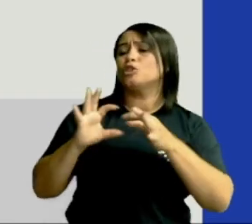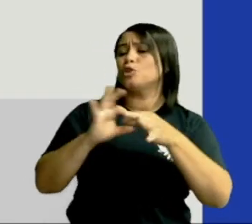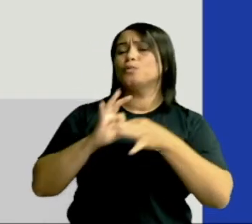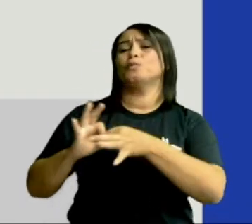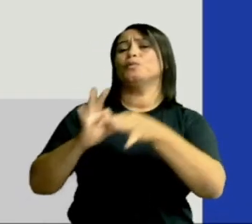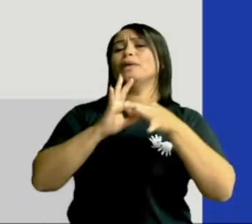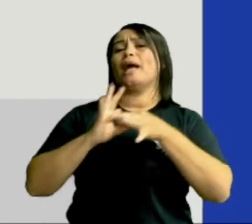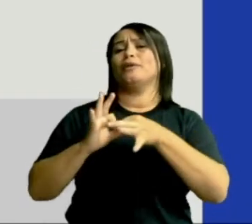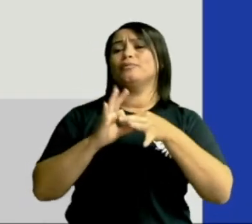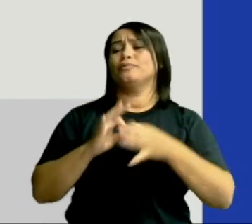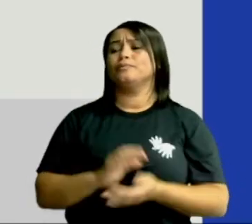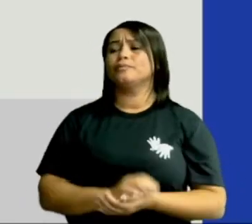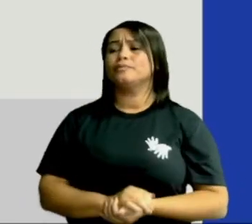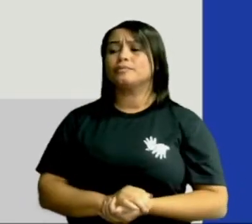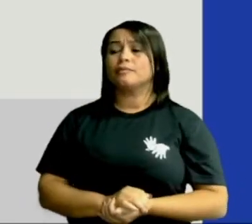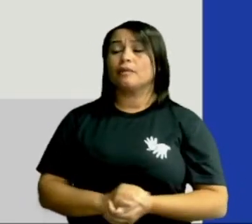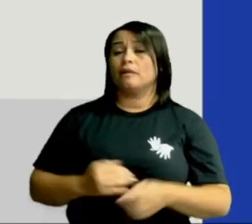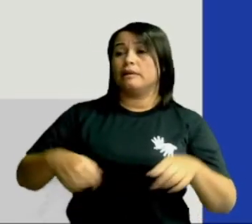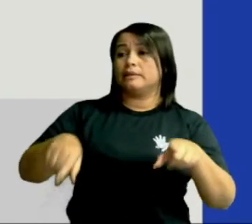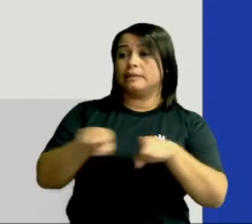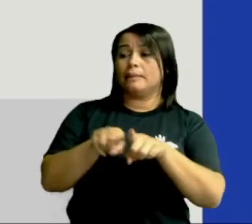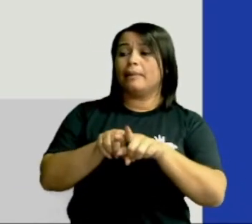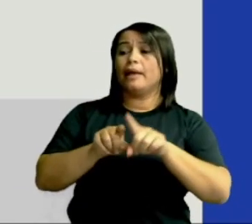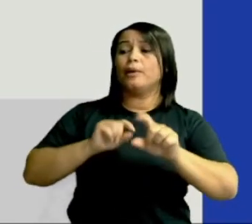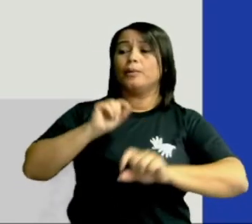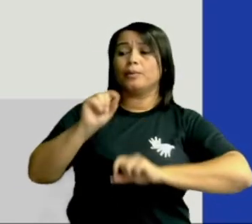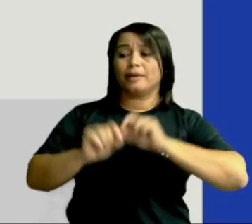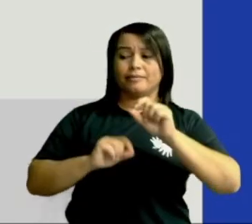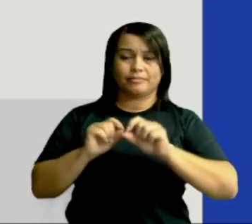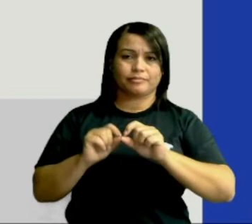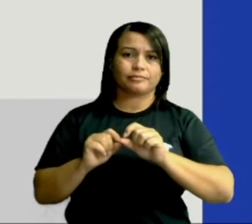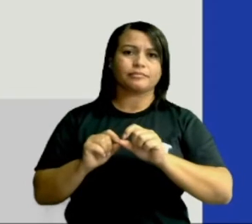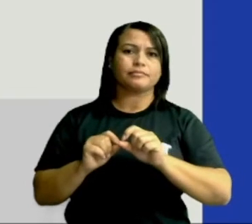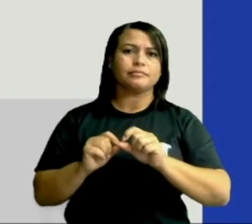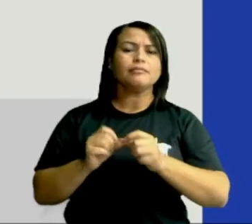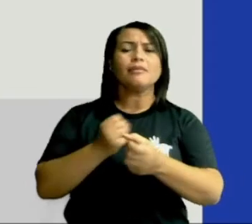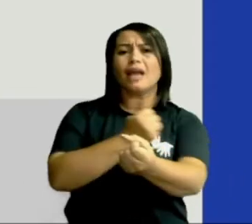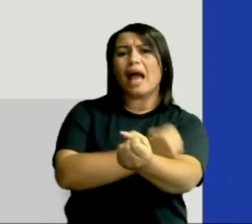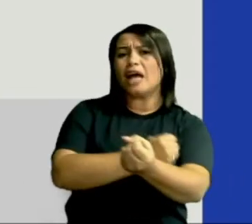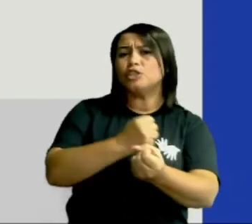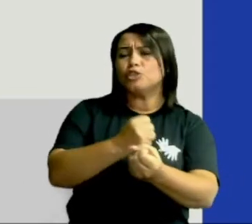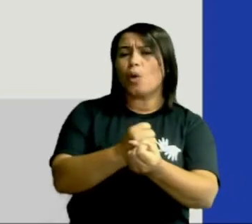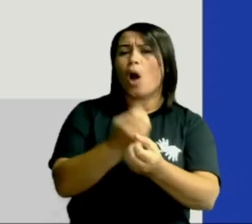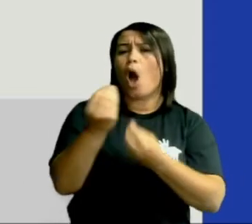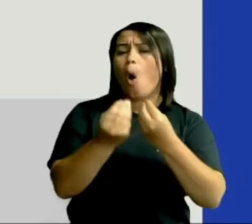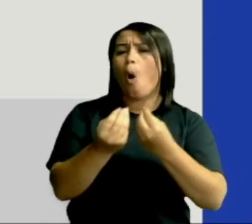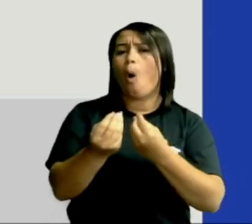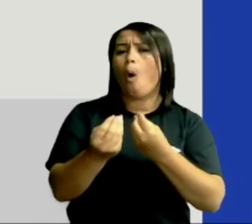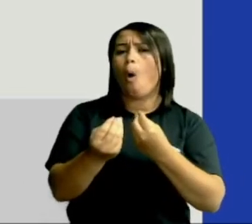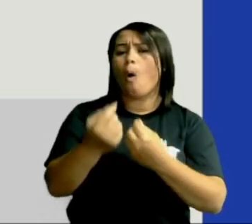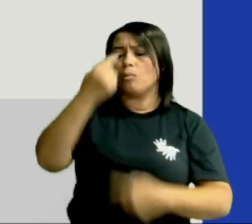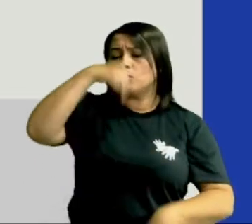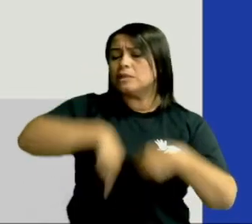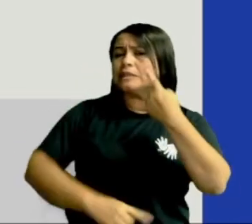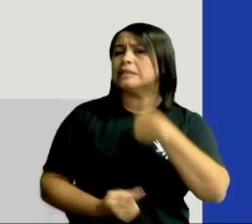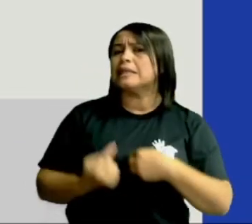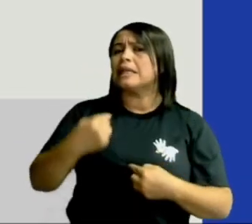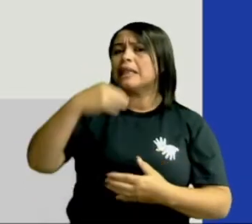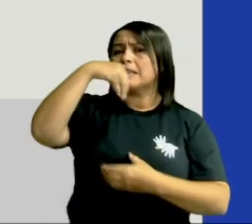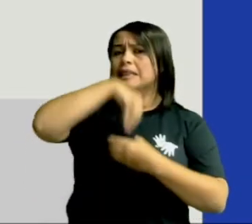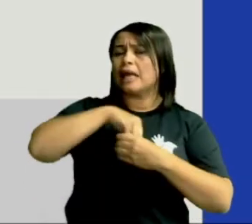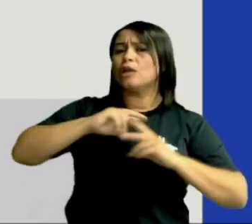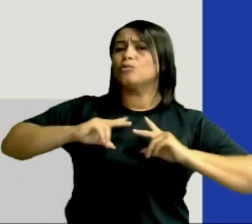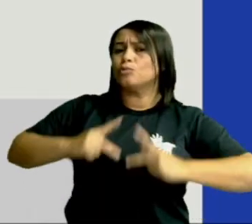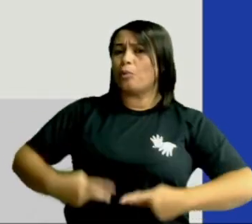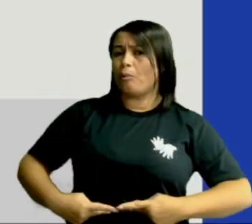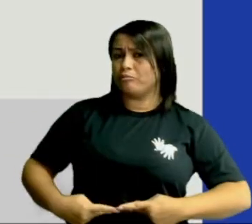interligado. Além disso, as drogas atuam de maneiras específicas no